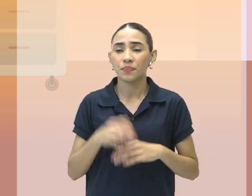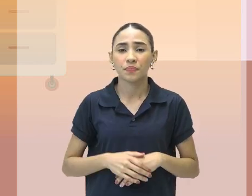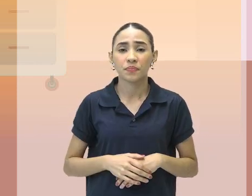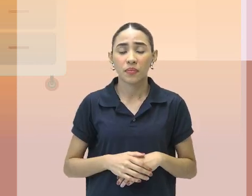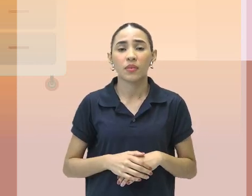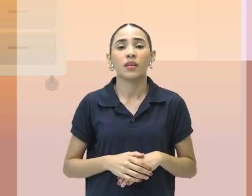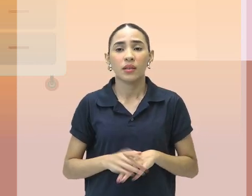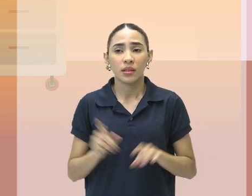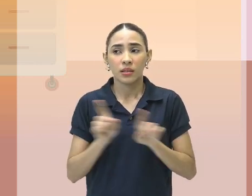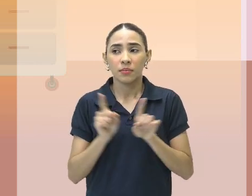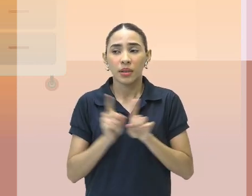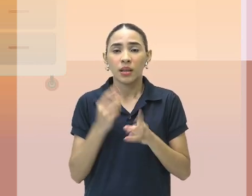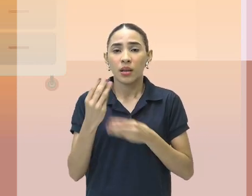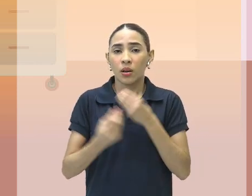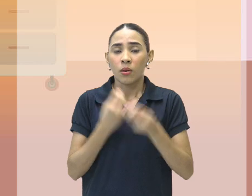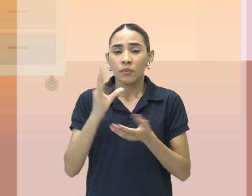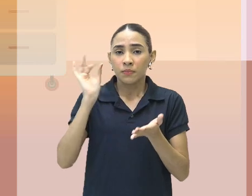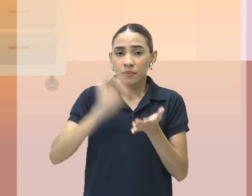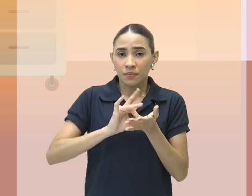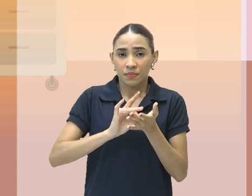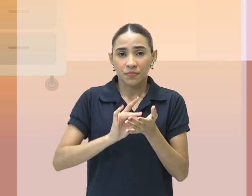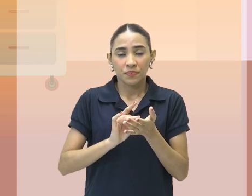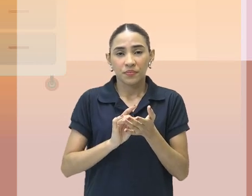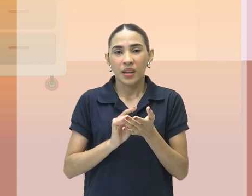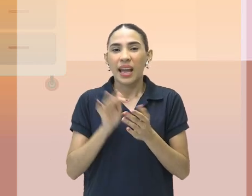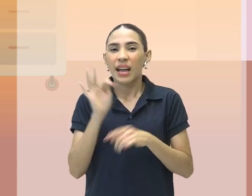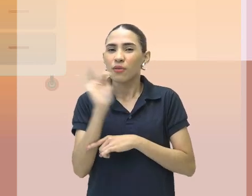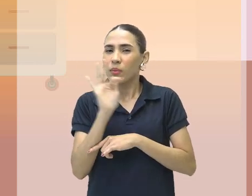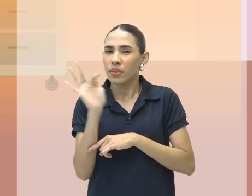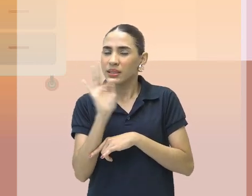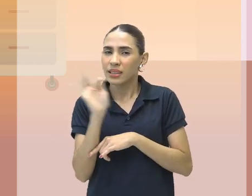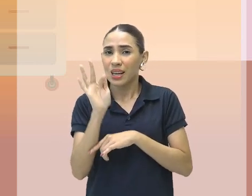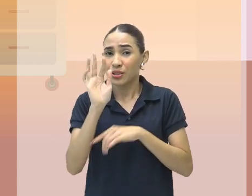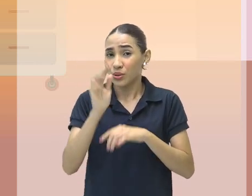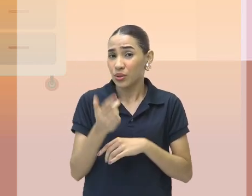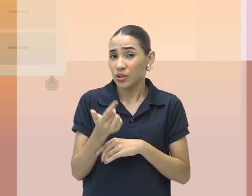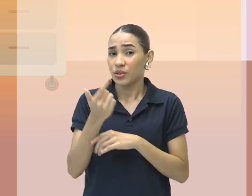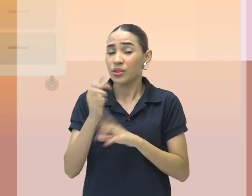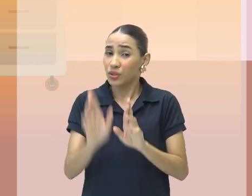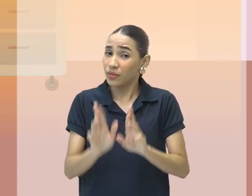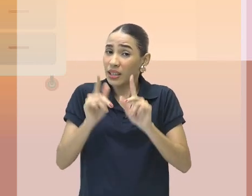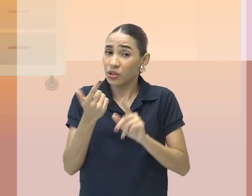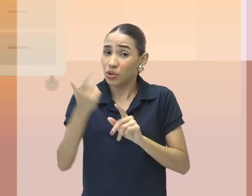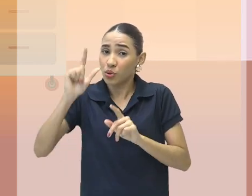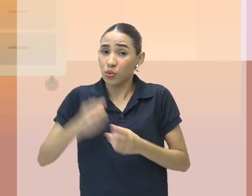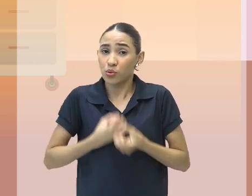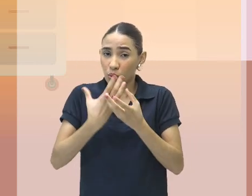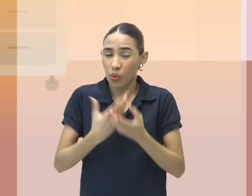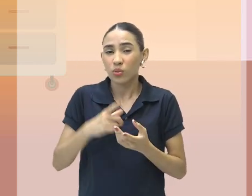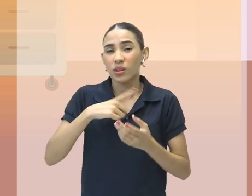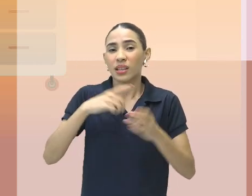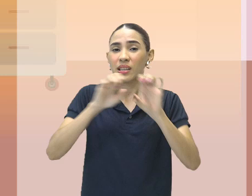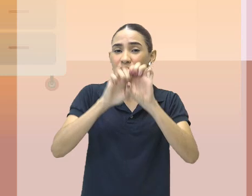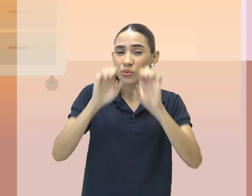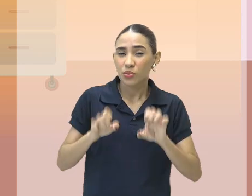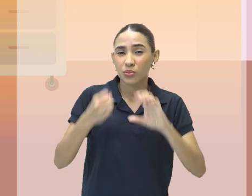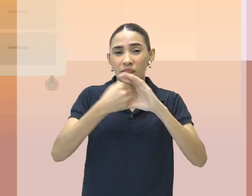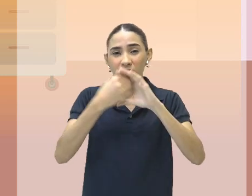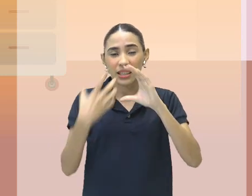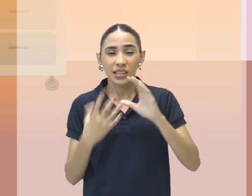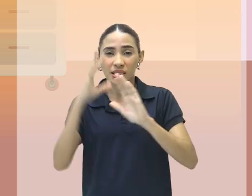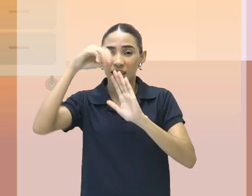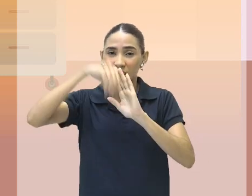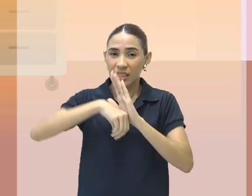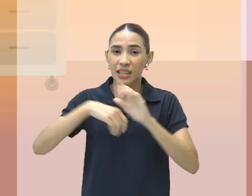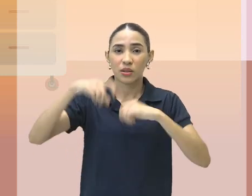precisão, na verdade, essa formalidade, né, que os outros contos ali têm, uma estrutura, os elementos todos presentes